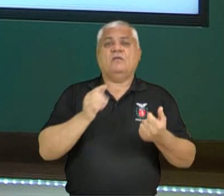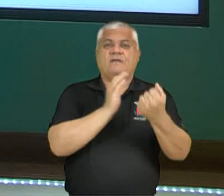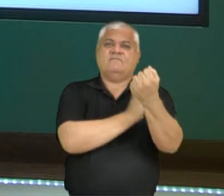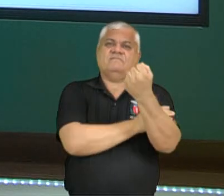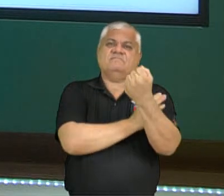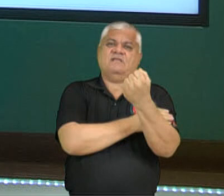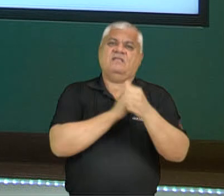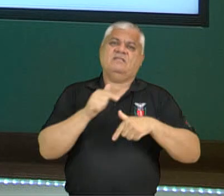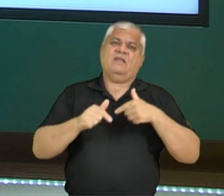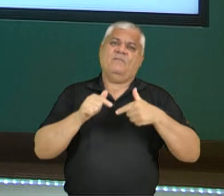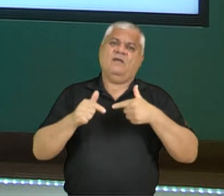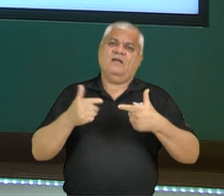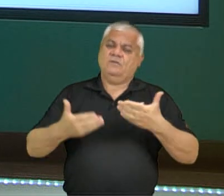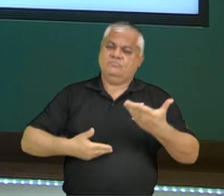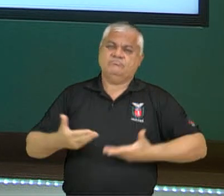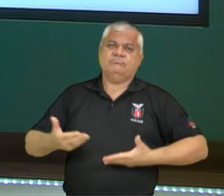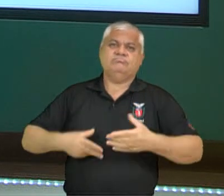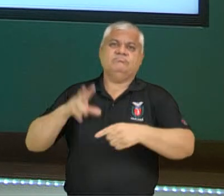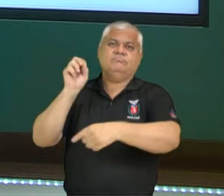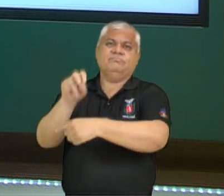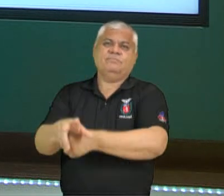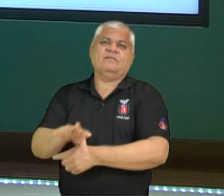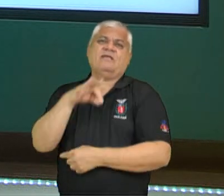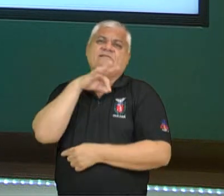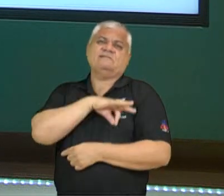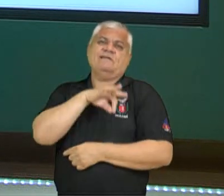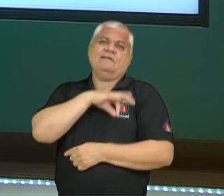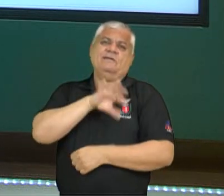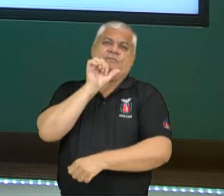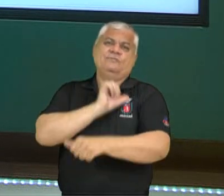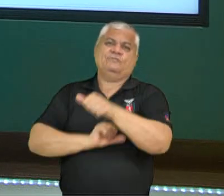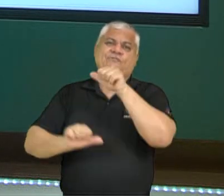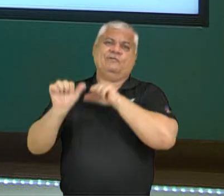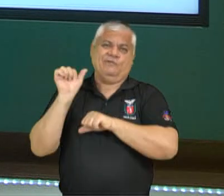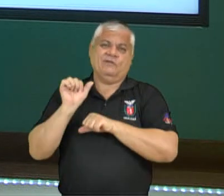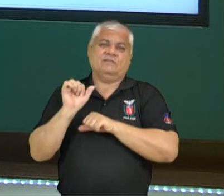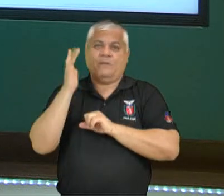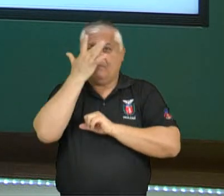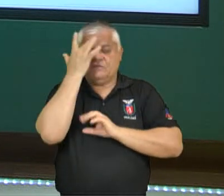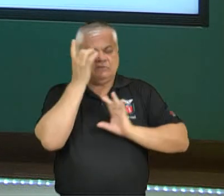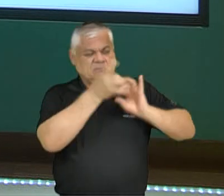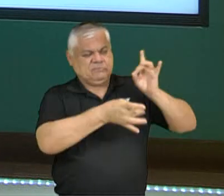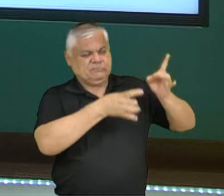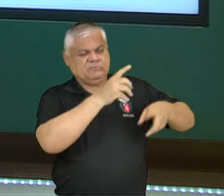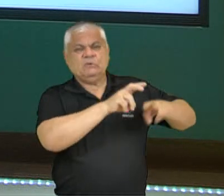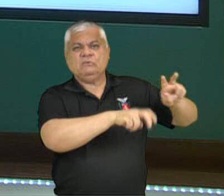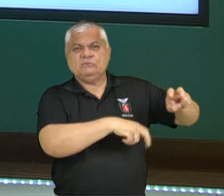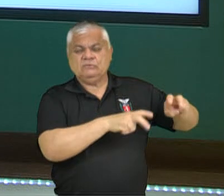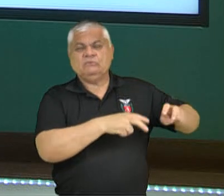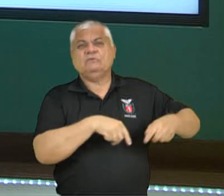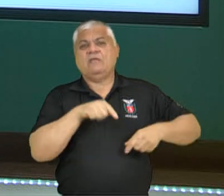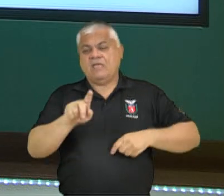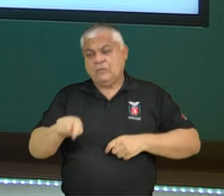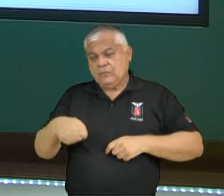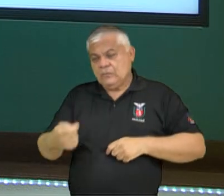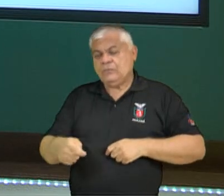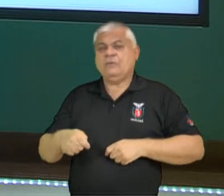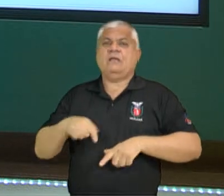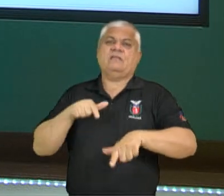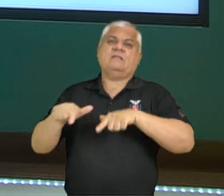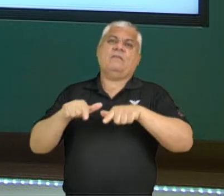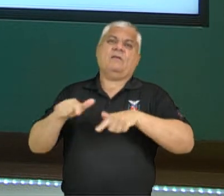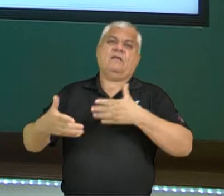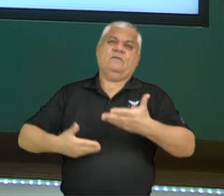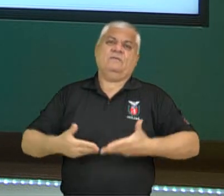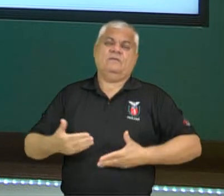trabalho em troca de um salário. Essa massa de trabalhadores urbanos a gente vai chamá-la de